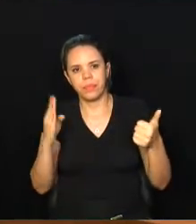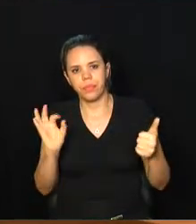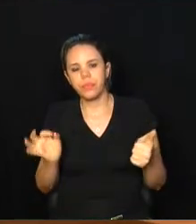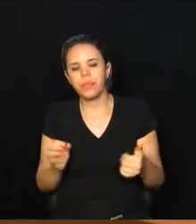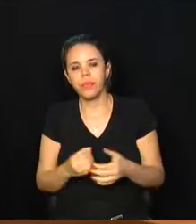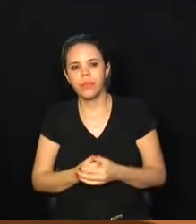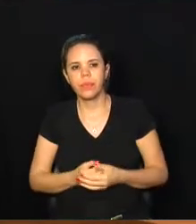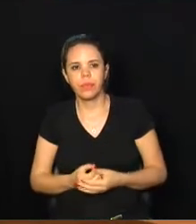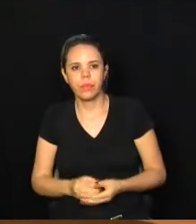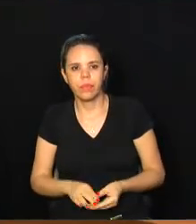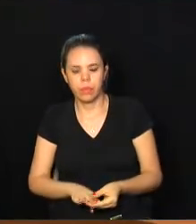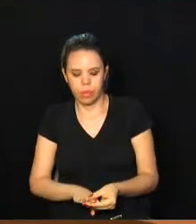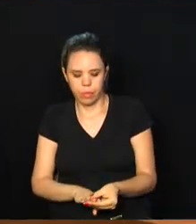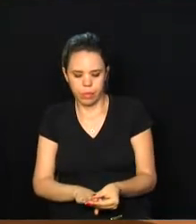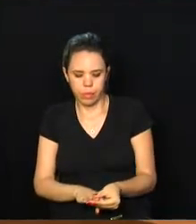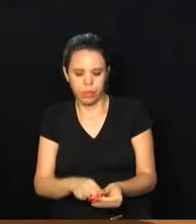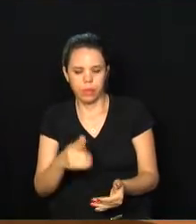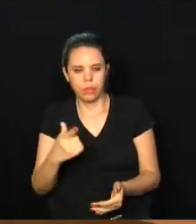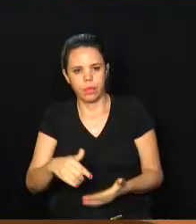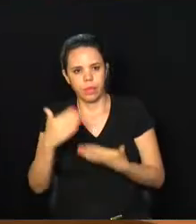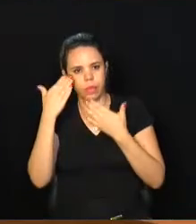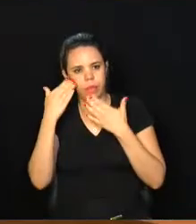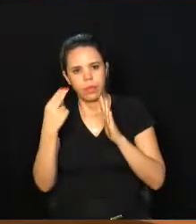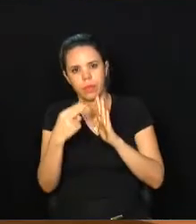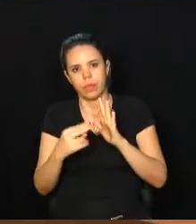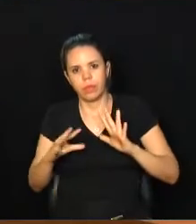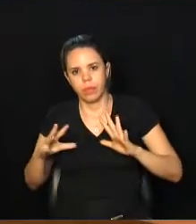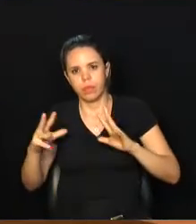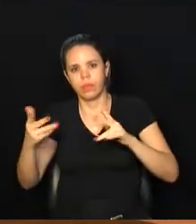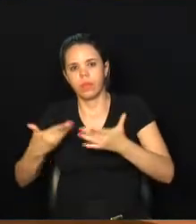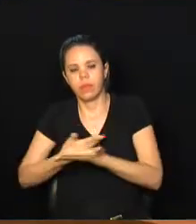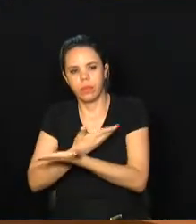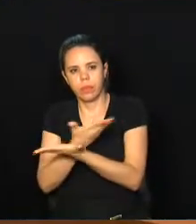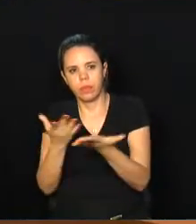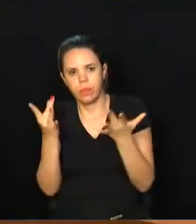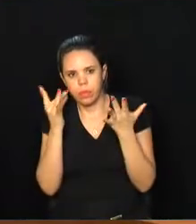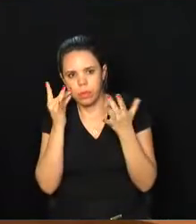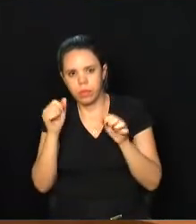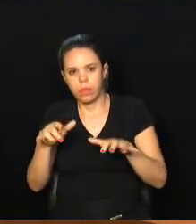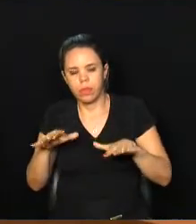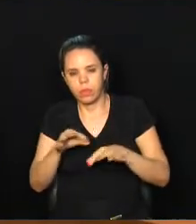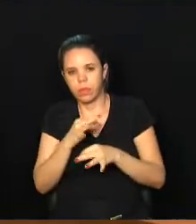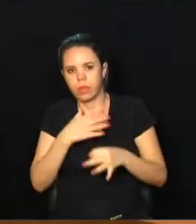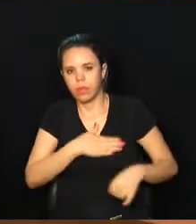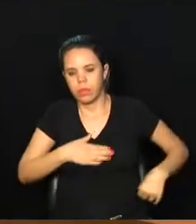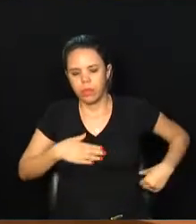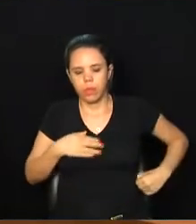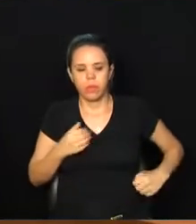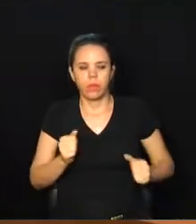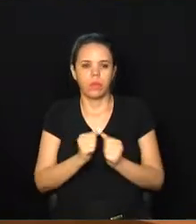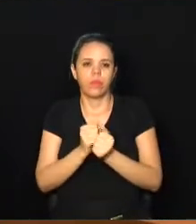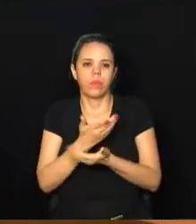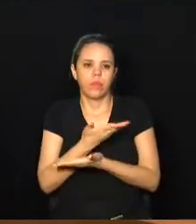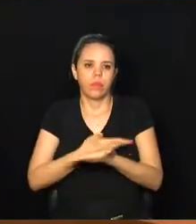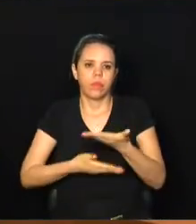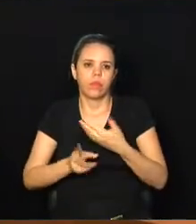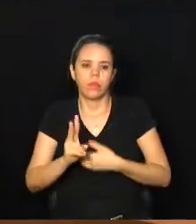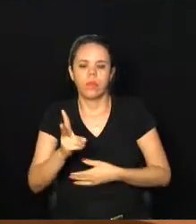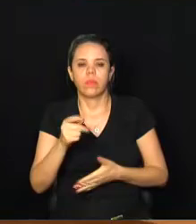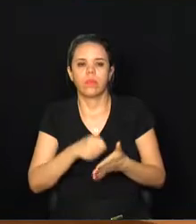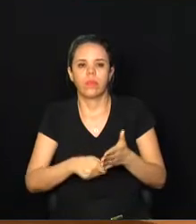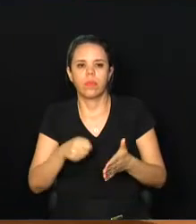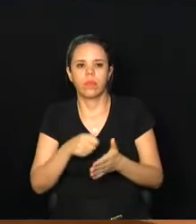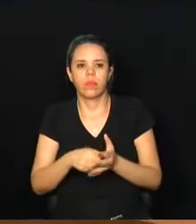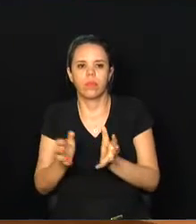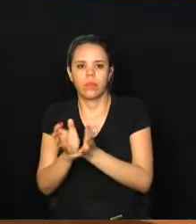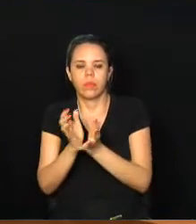certeza, né? Mais uma vez, muito obrigado a todos os colegas aqui presentes, uma honra estar aqui com vocês. Vamos seguir os nossos grupos